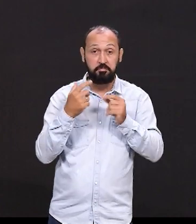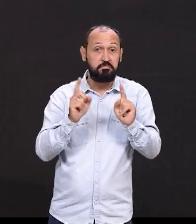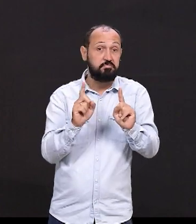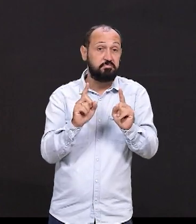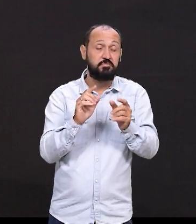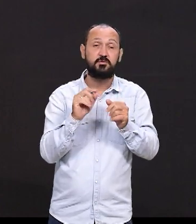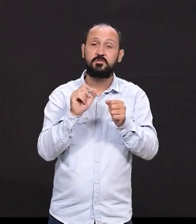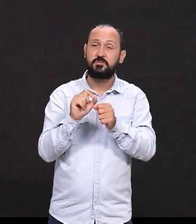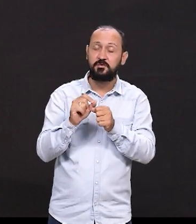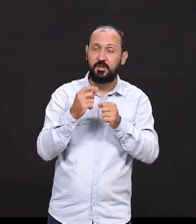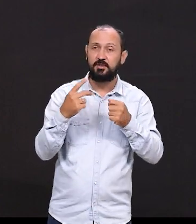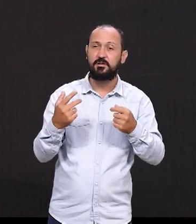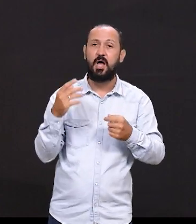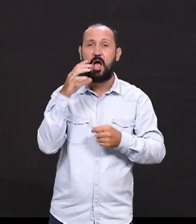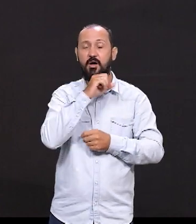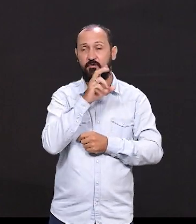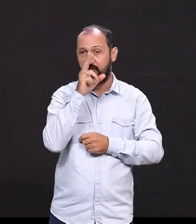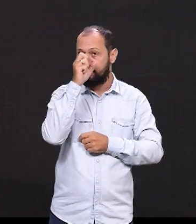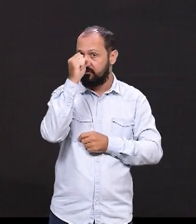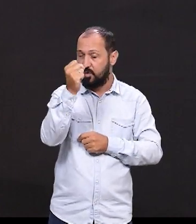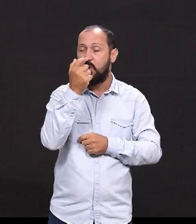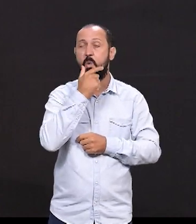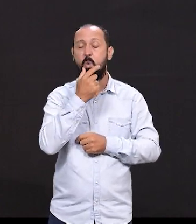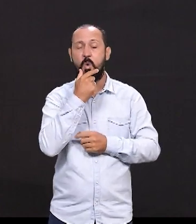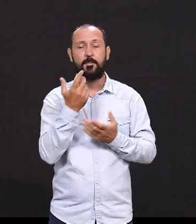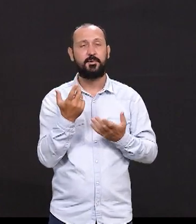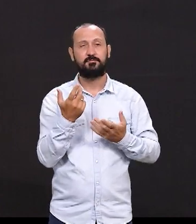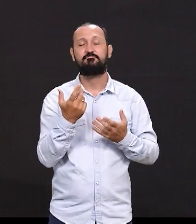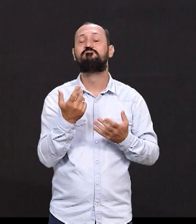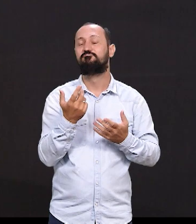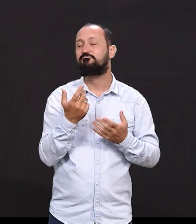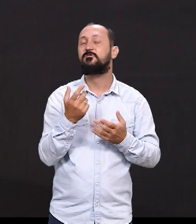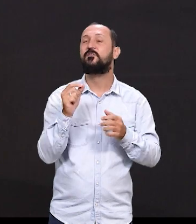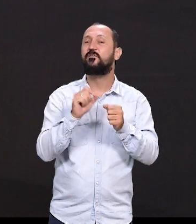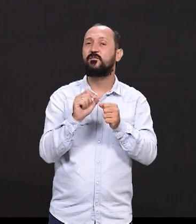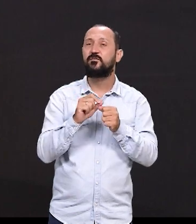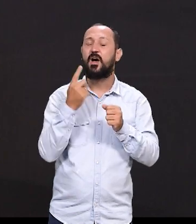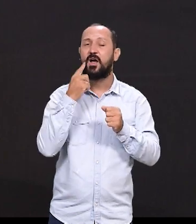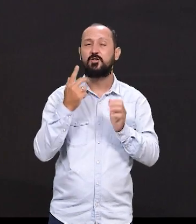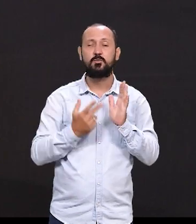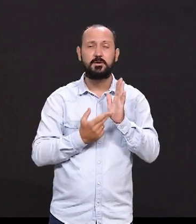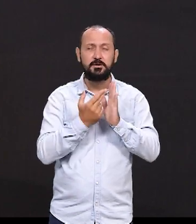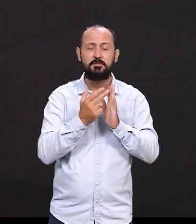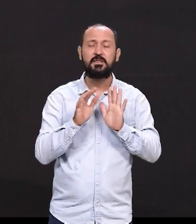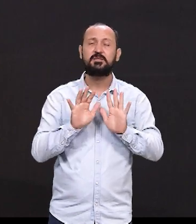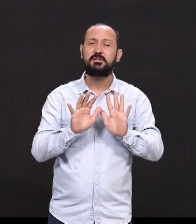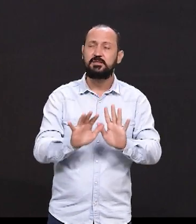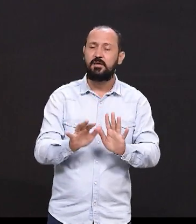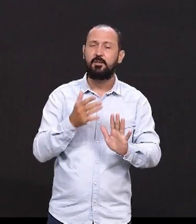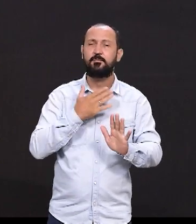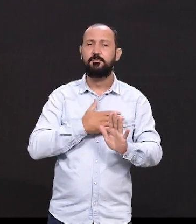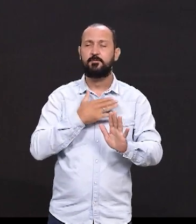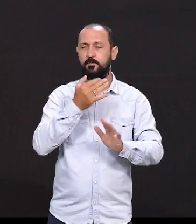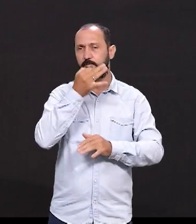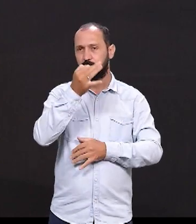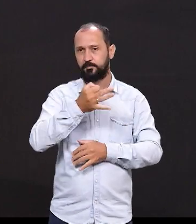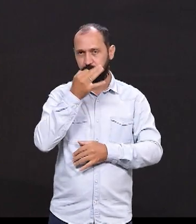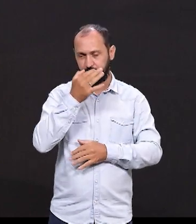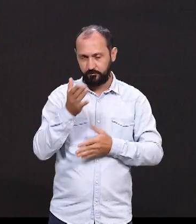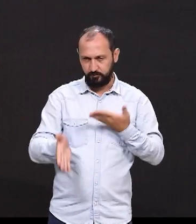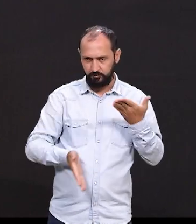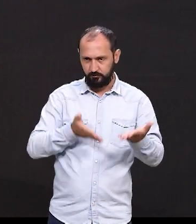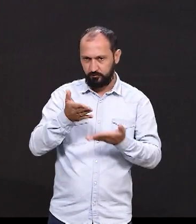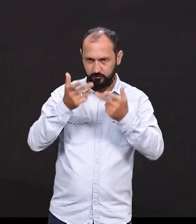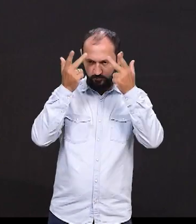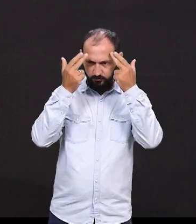mama por exemplo não fazendo uma cirurgia radical no homem a gente consegue fazer cirurgias mais conservadoras consegue indicar